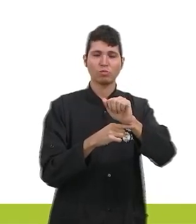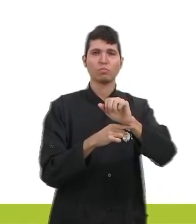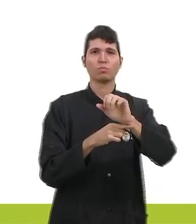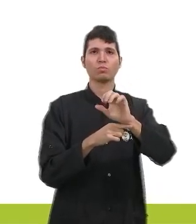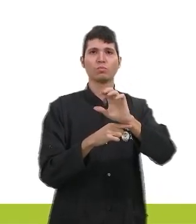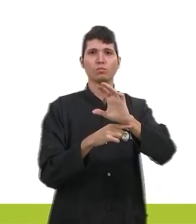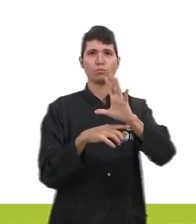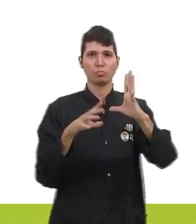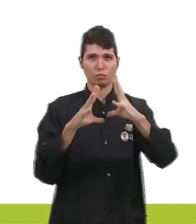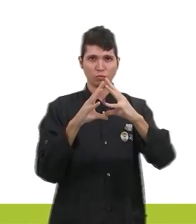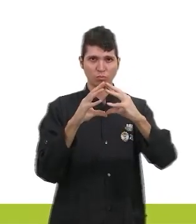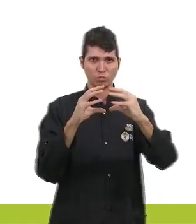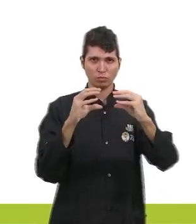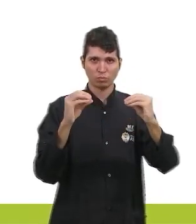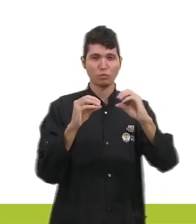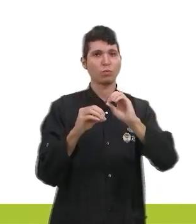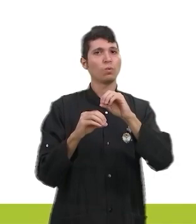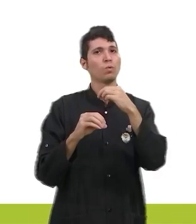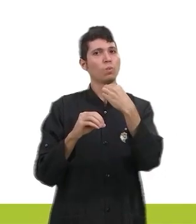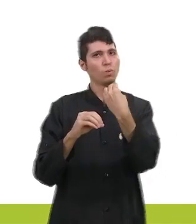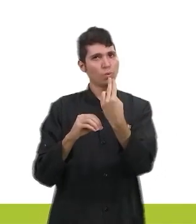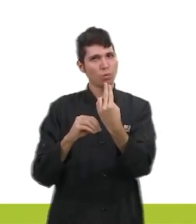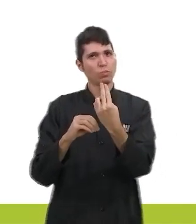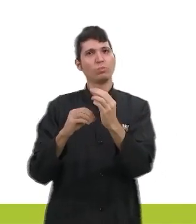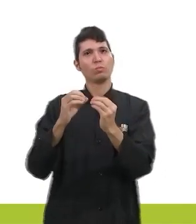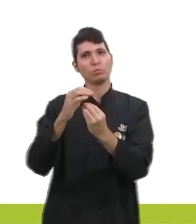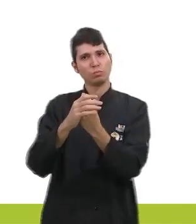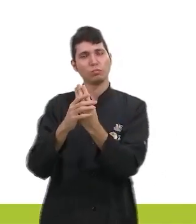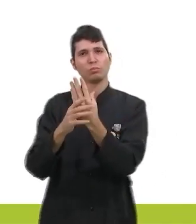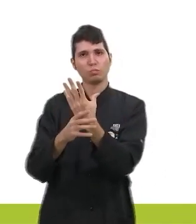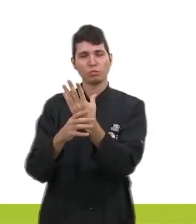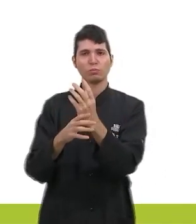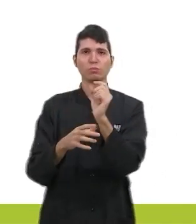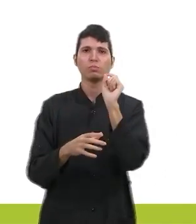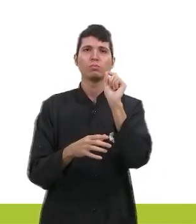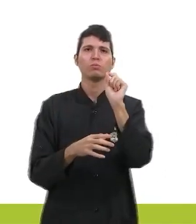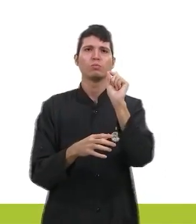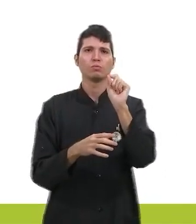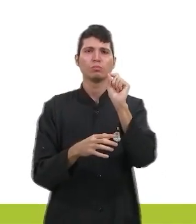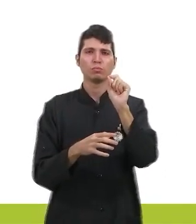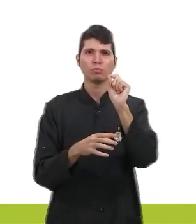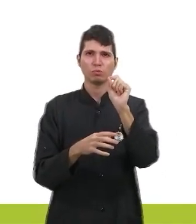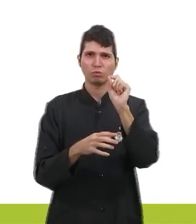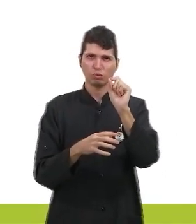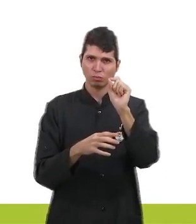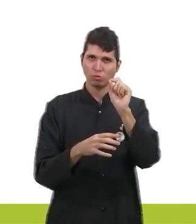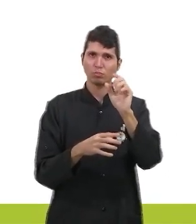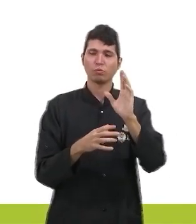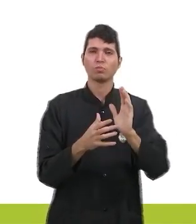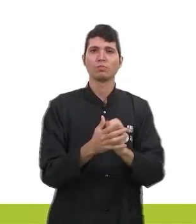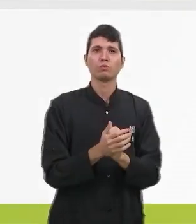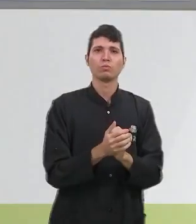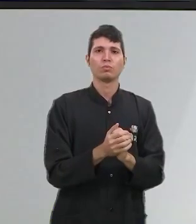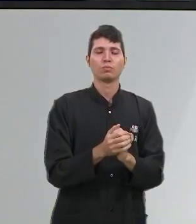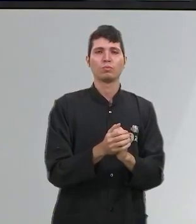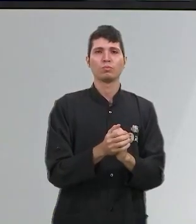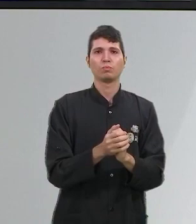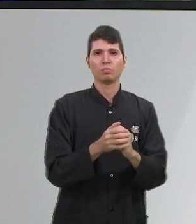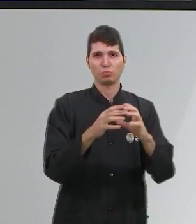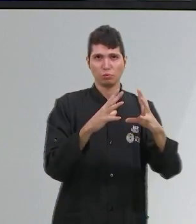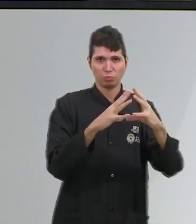homogênea ou heterogênea. O que é uma cadeia considerada homogênea? É